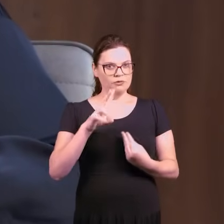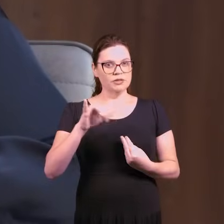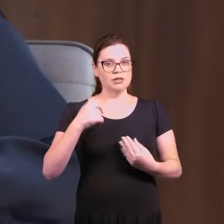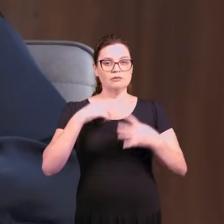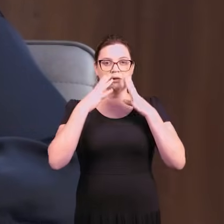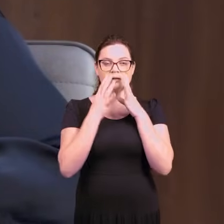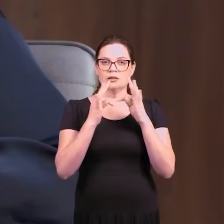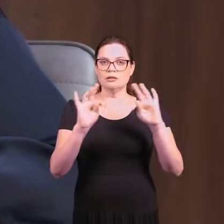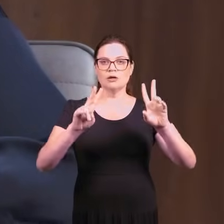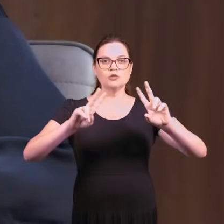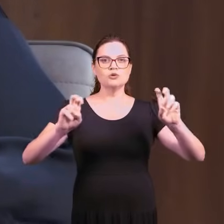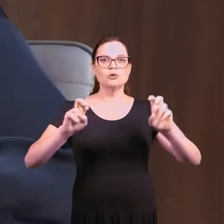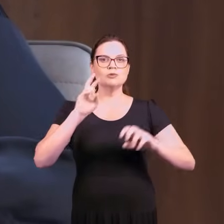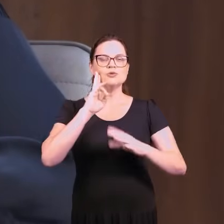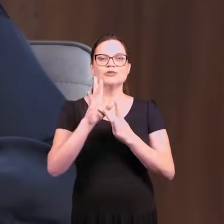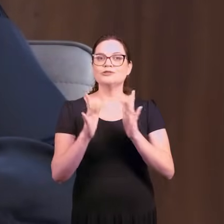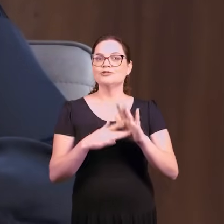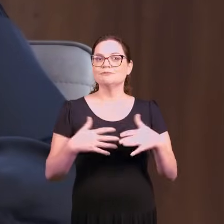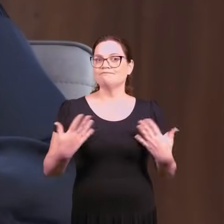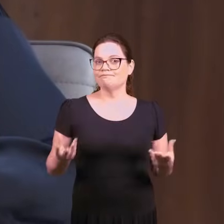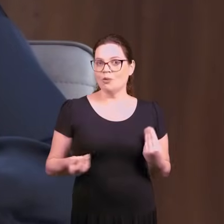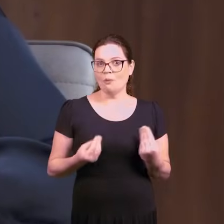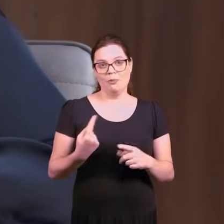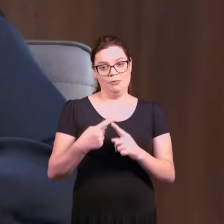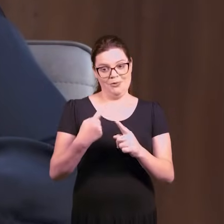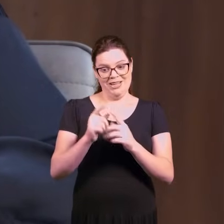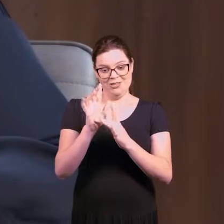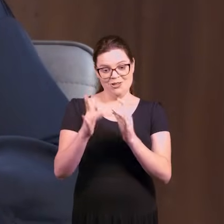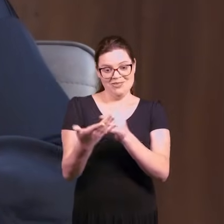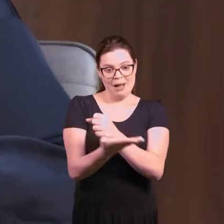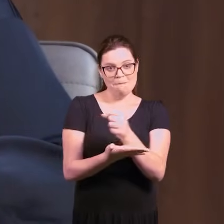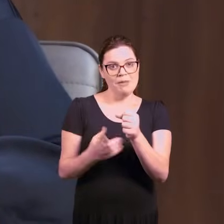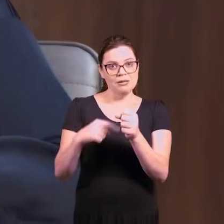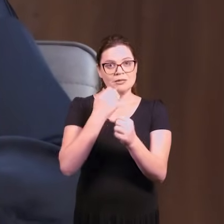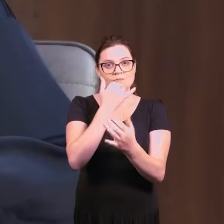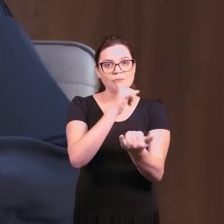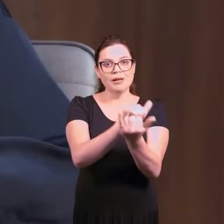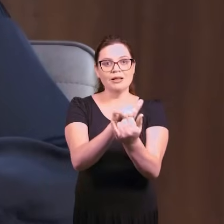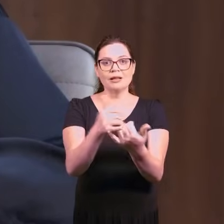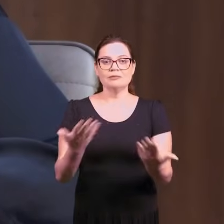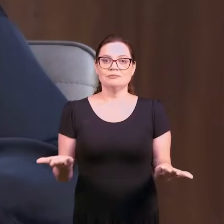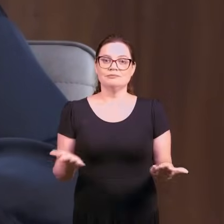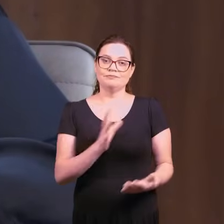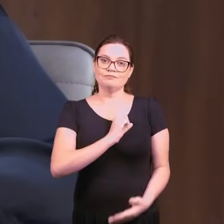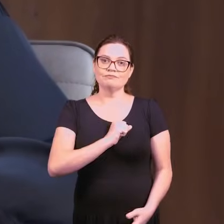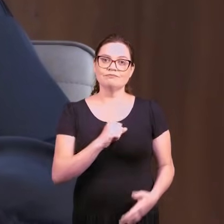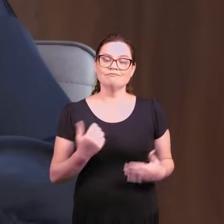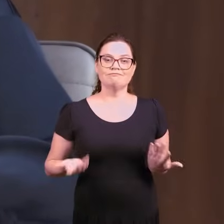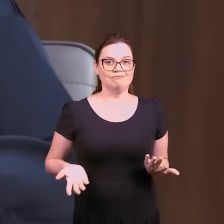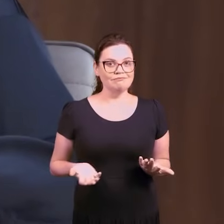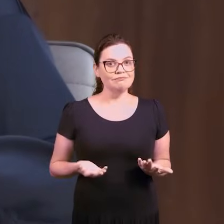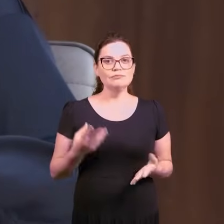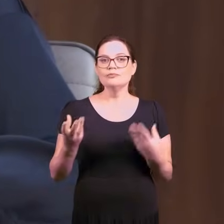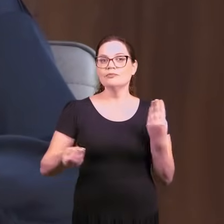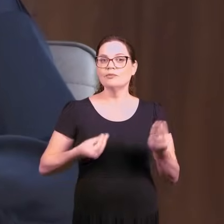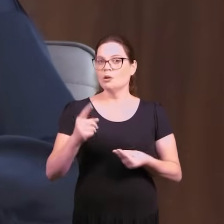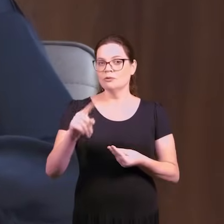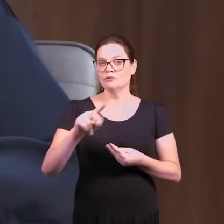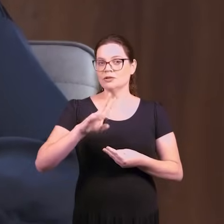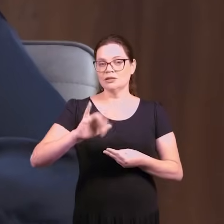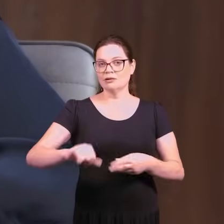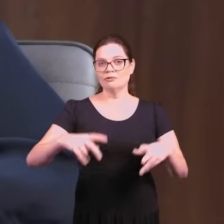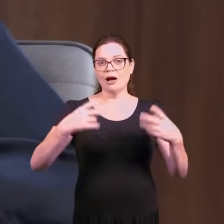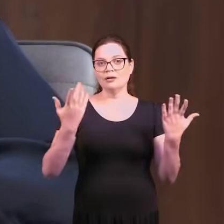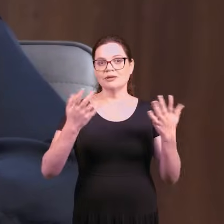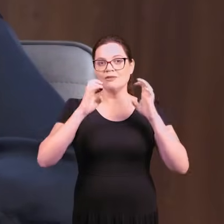do amor de Jesus, que é o perdão, a essência de Deus é o amor? Então você